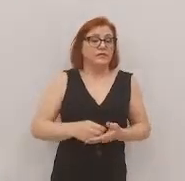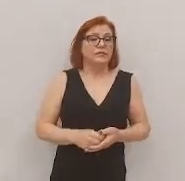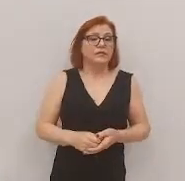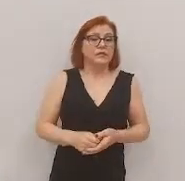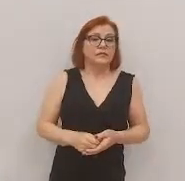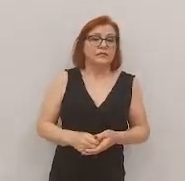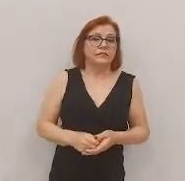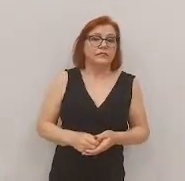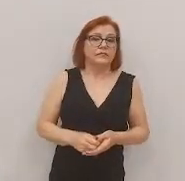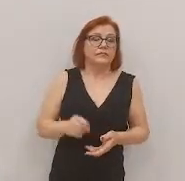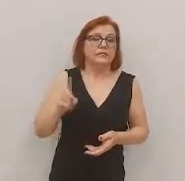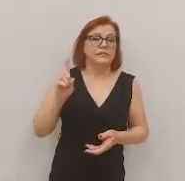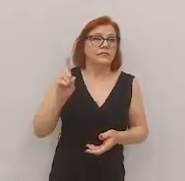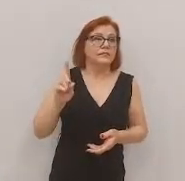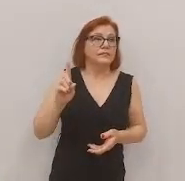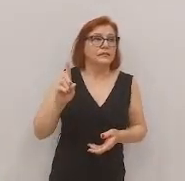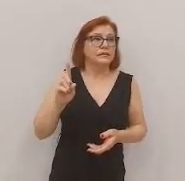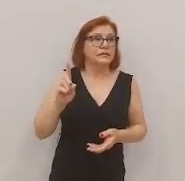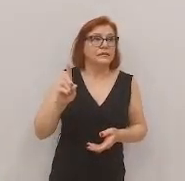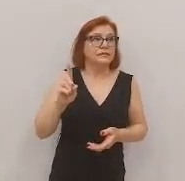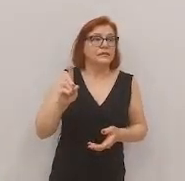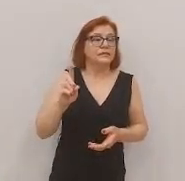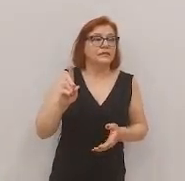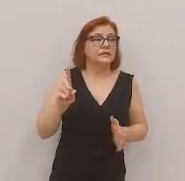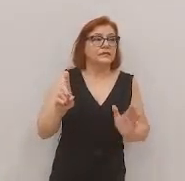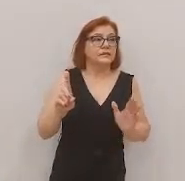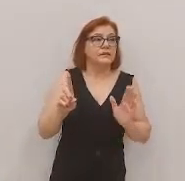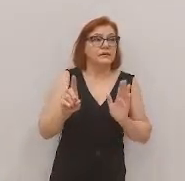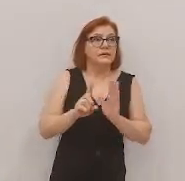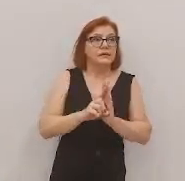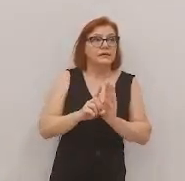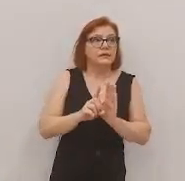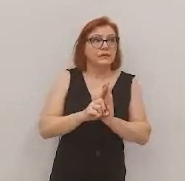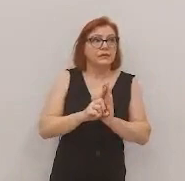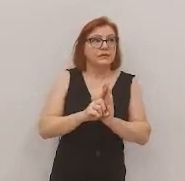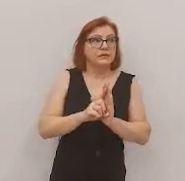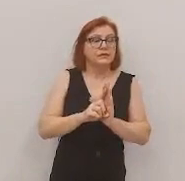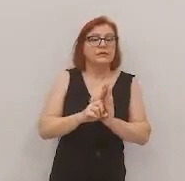Deuteronômio 32, 39.